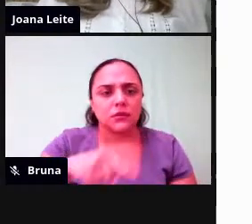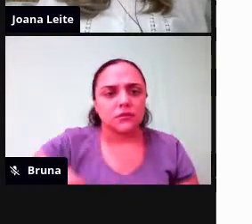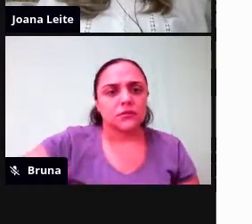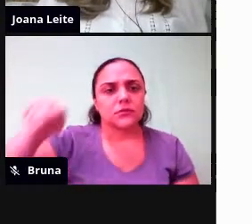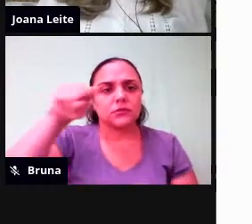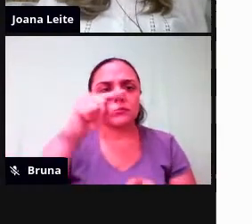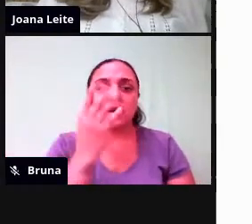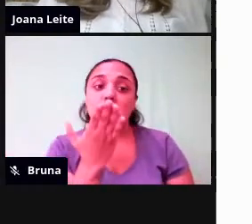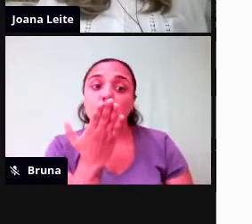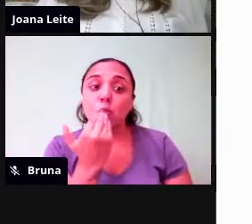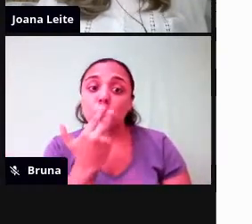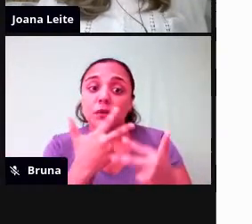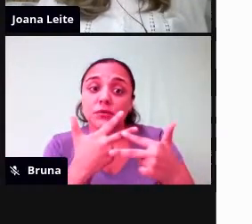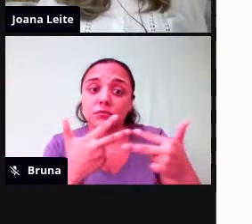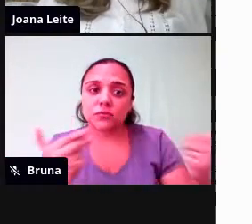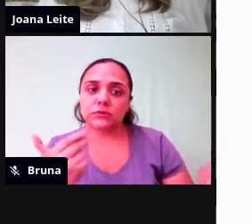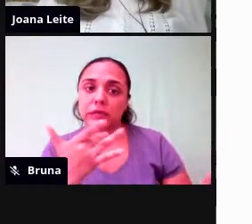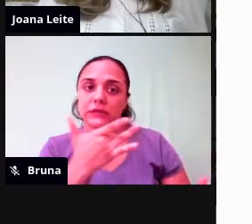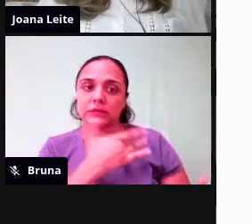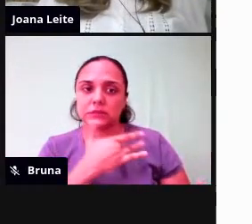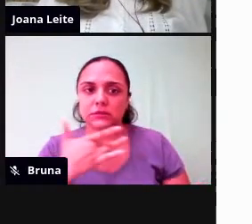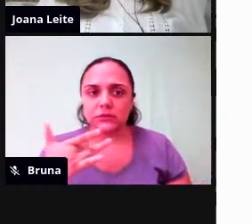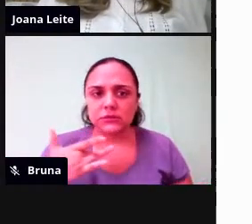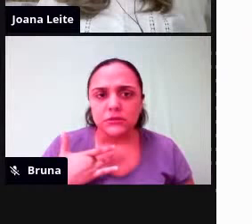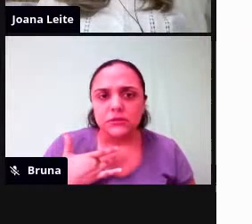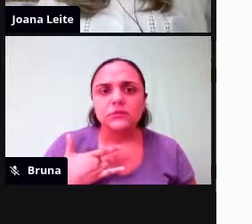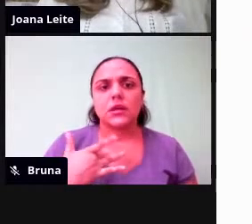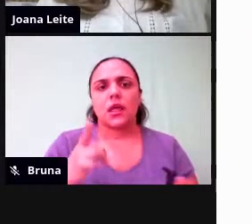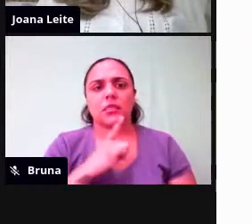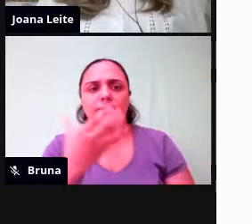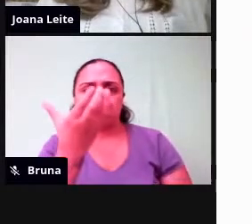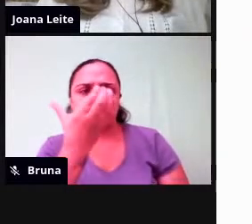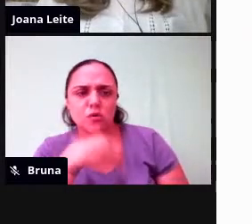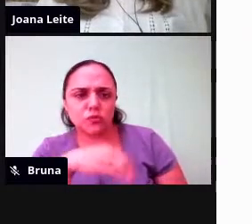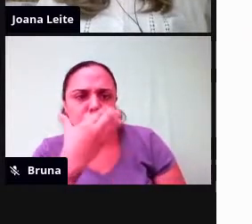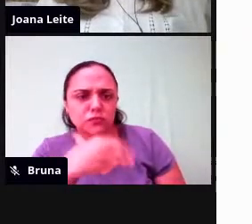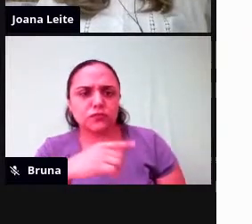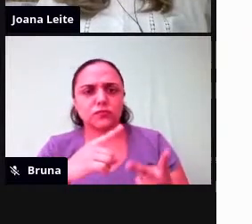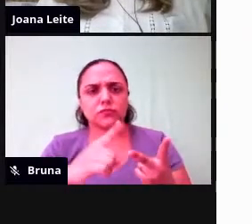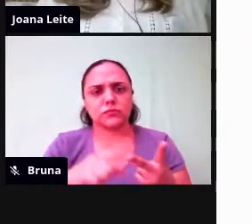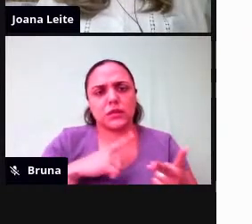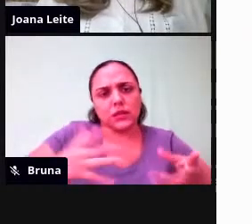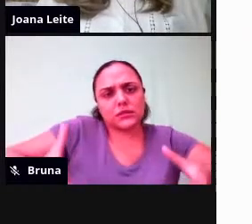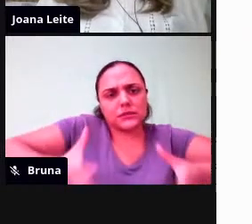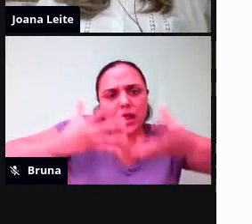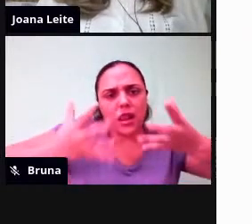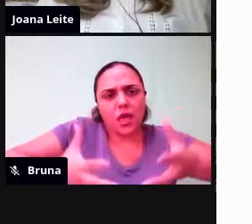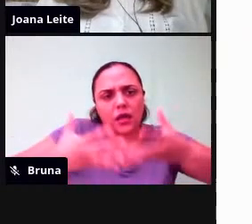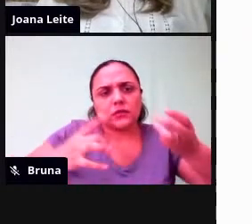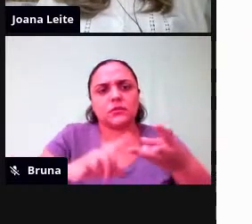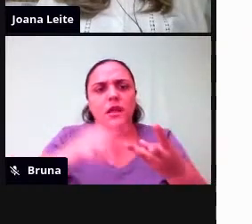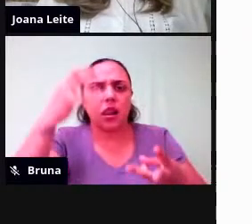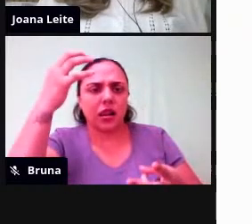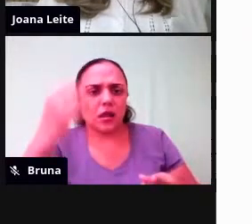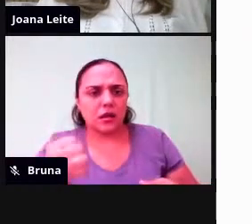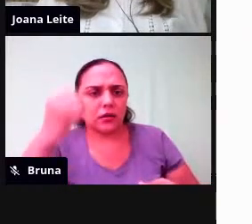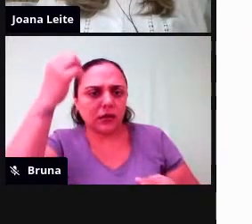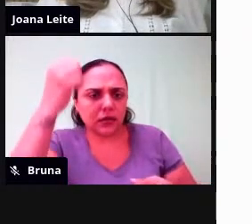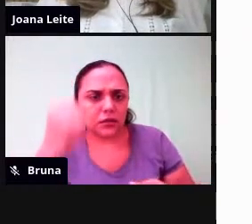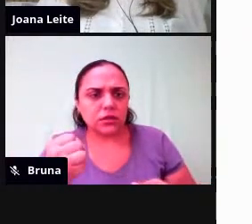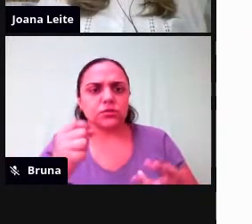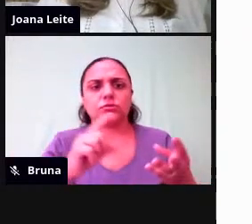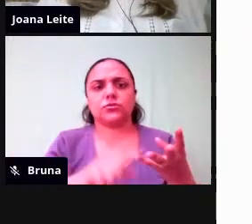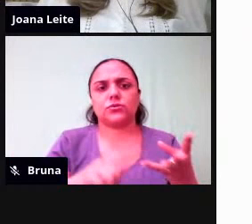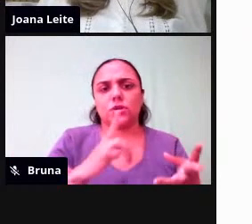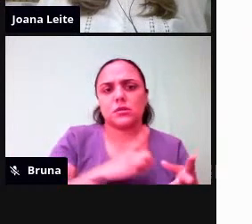oligosacarídeos, disacarídeos, monossacarídeos e polióis, que são fermentáveis. Então, são carboidratos de cadeia curta, que são